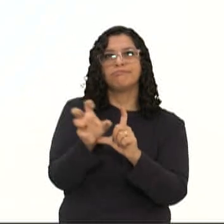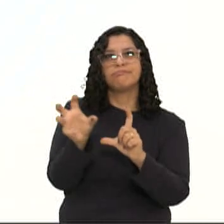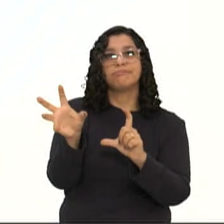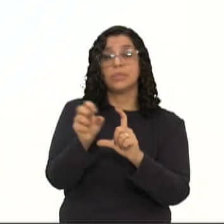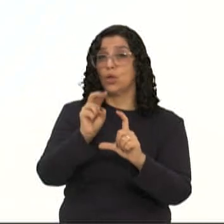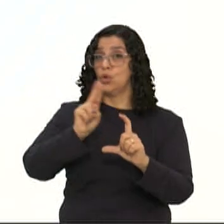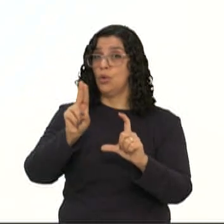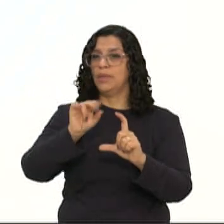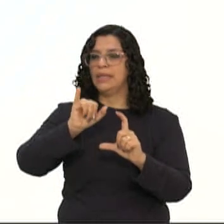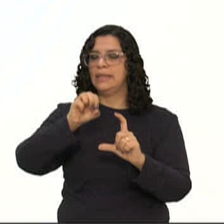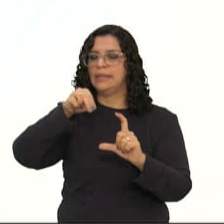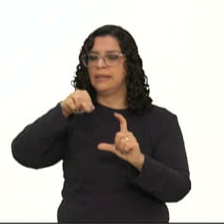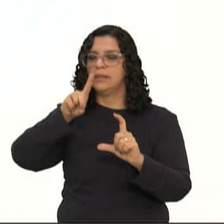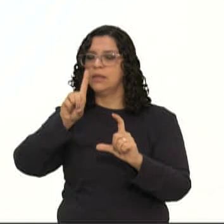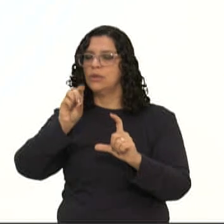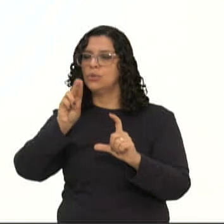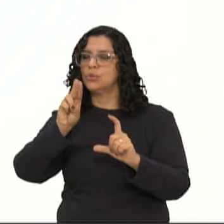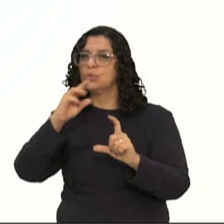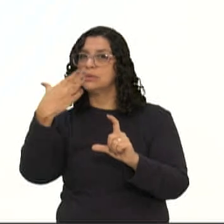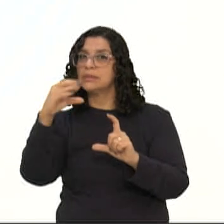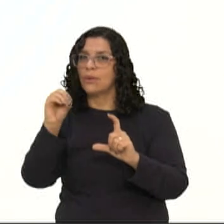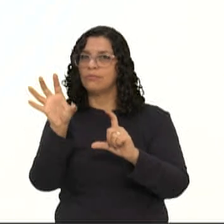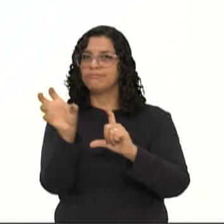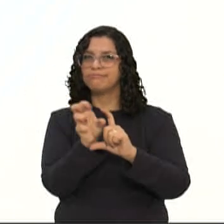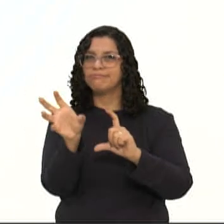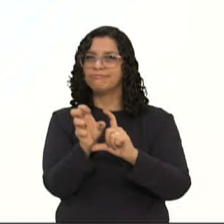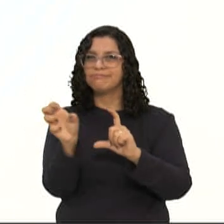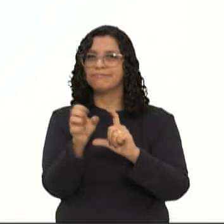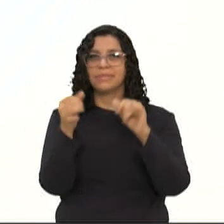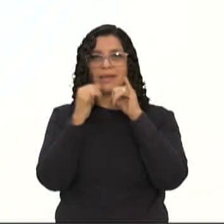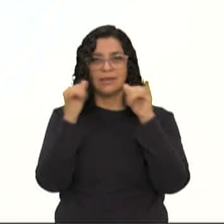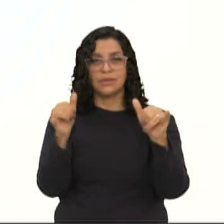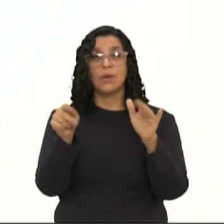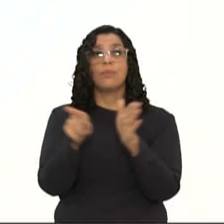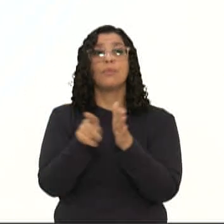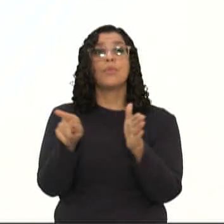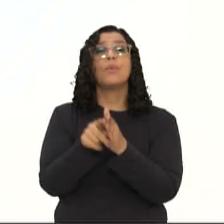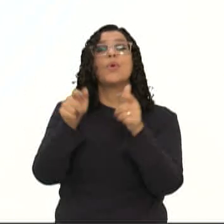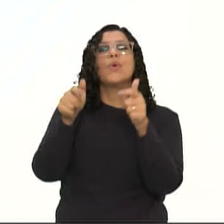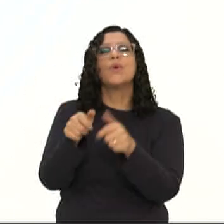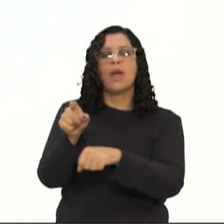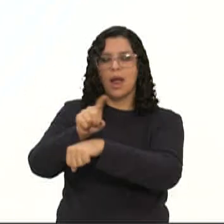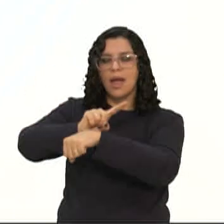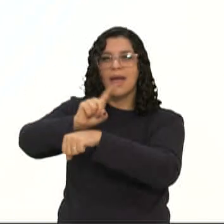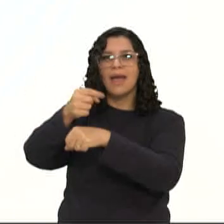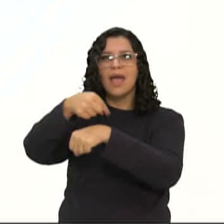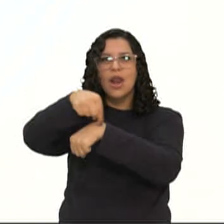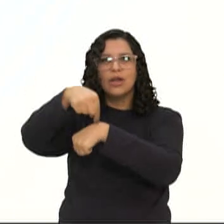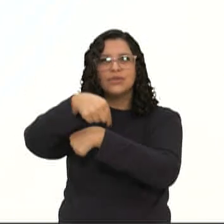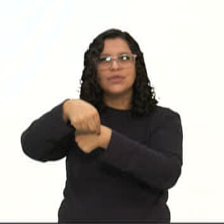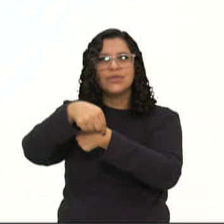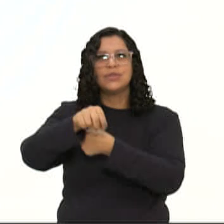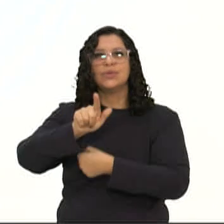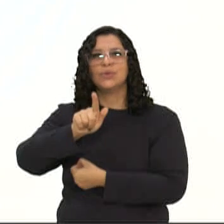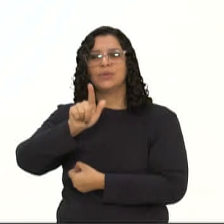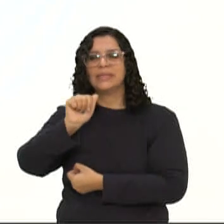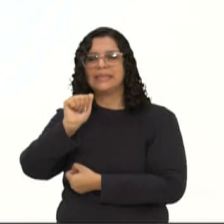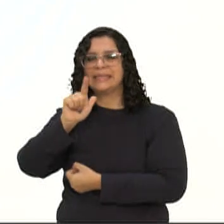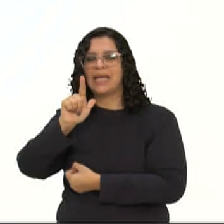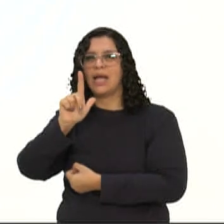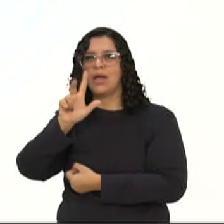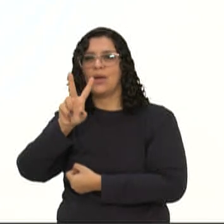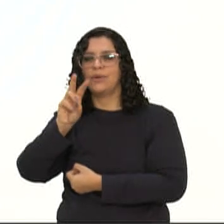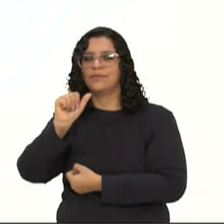eletromagnética. A corrente identificada no galvanômetro C. Item